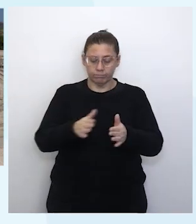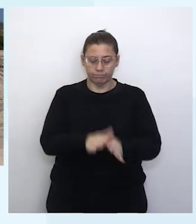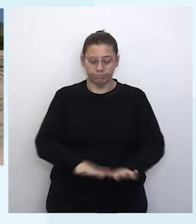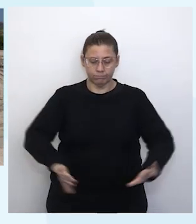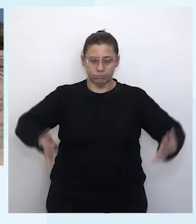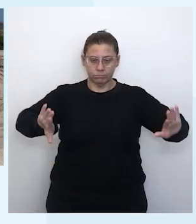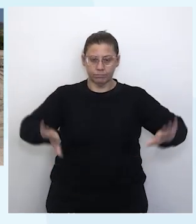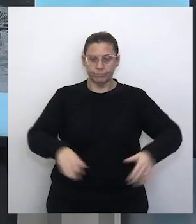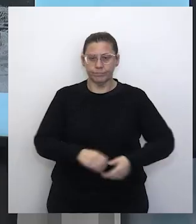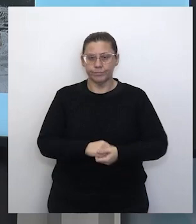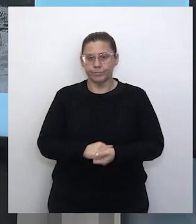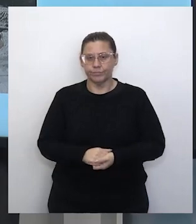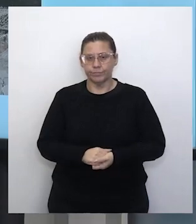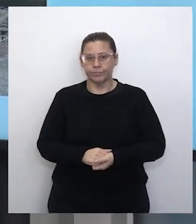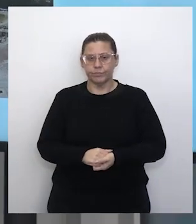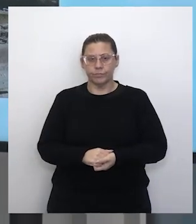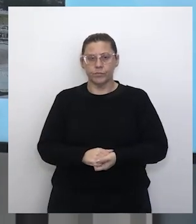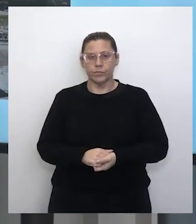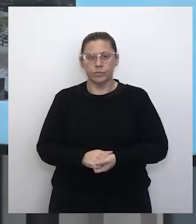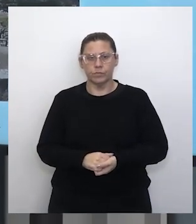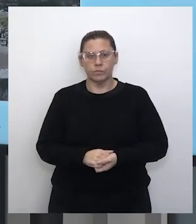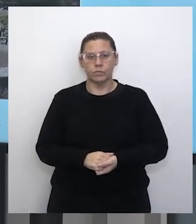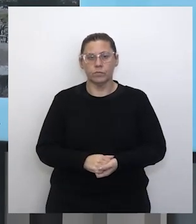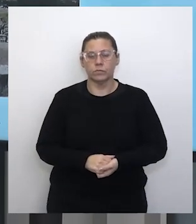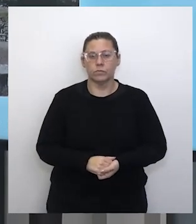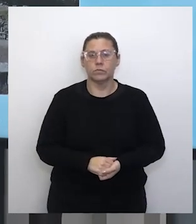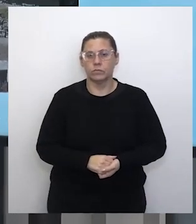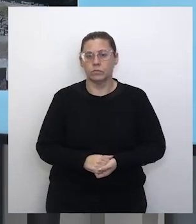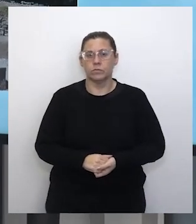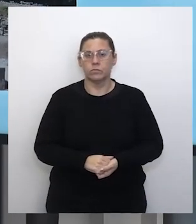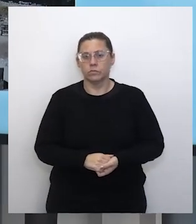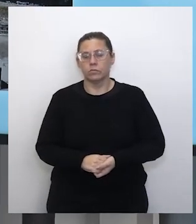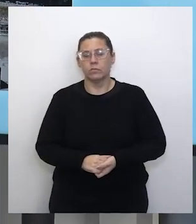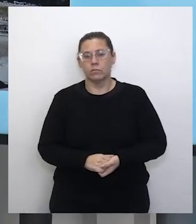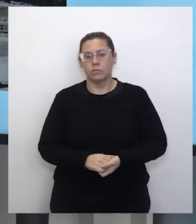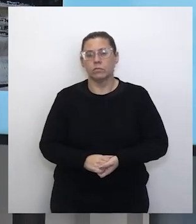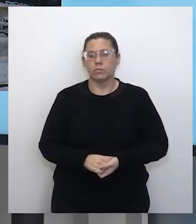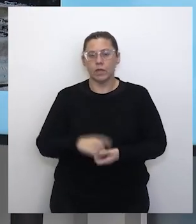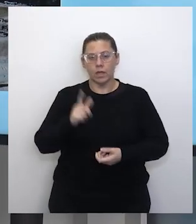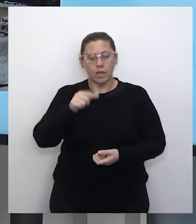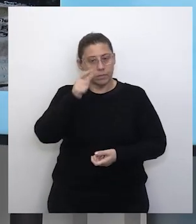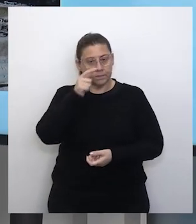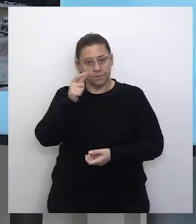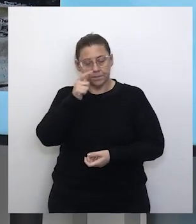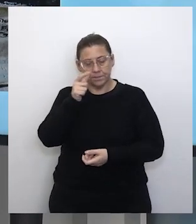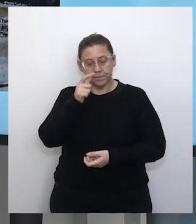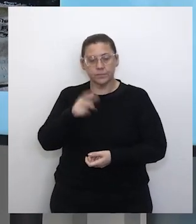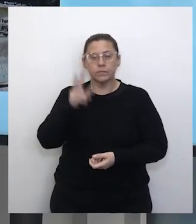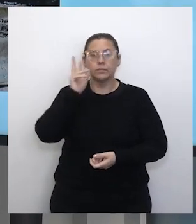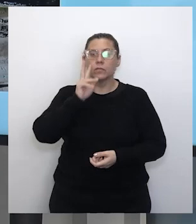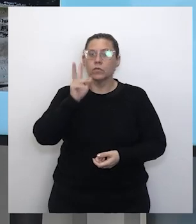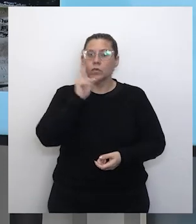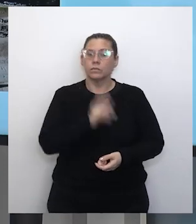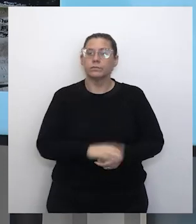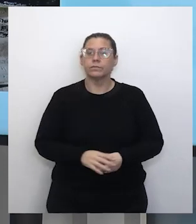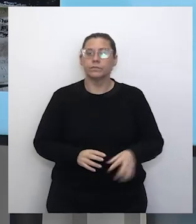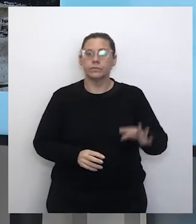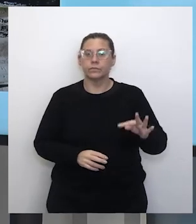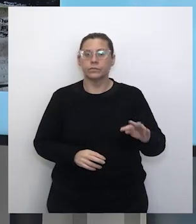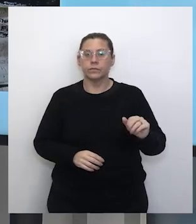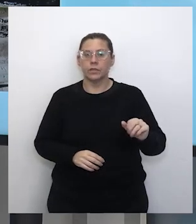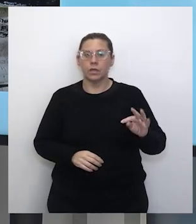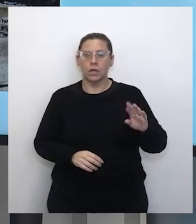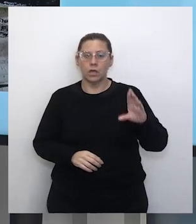arena, certo? Então, gente, é bem interessante, né, essa questão. Então, lembre-se, teatro deriva